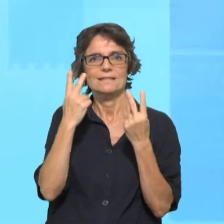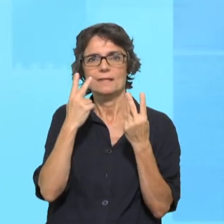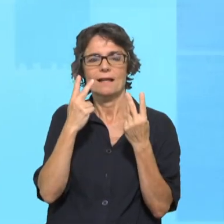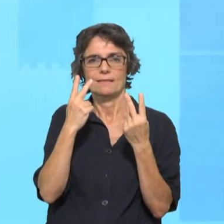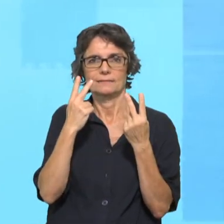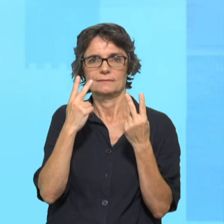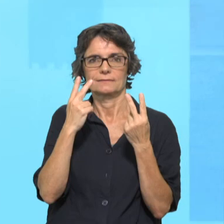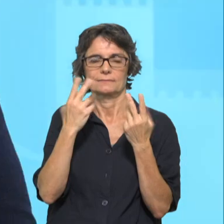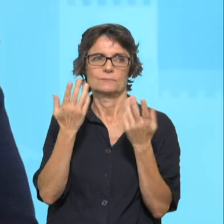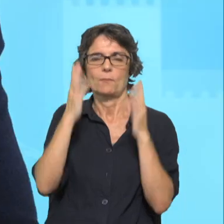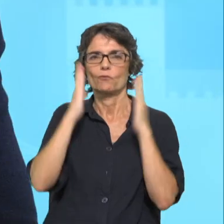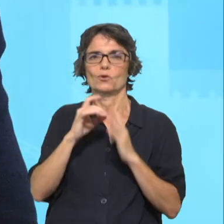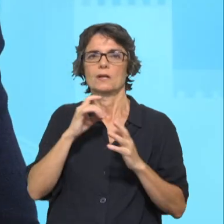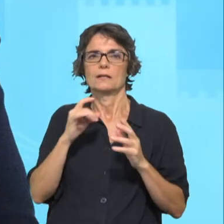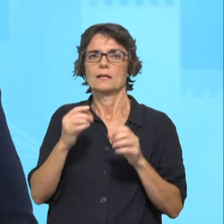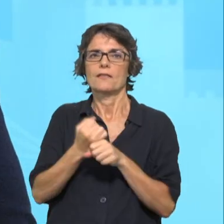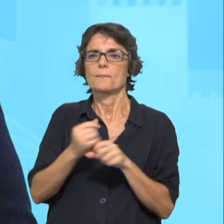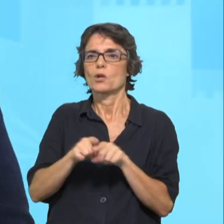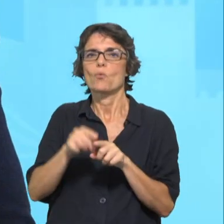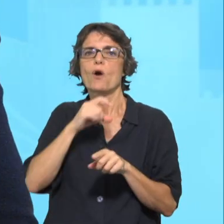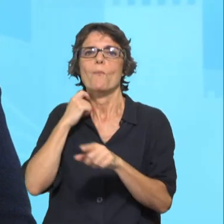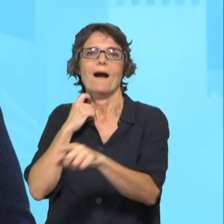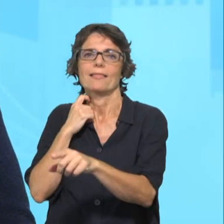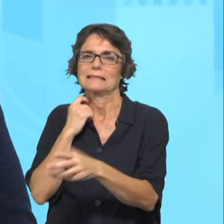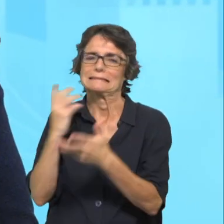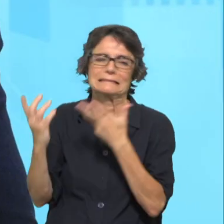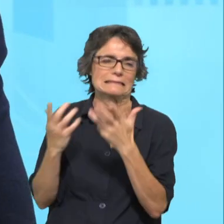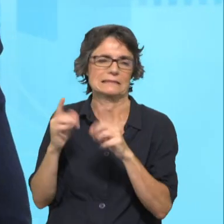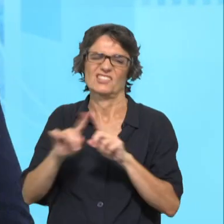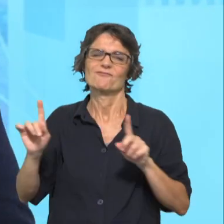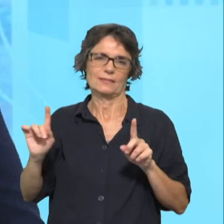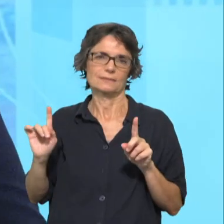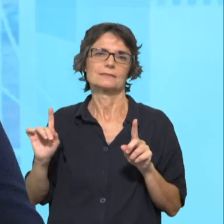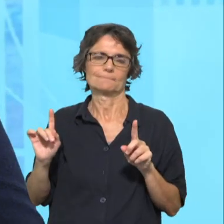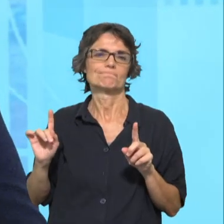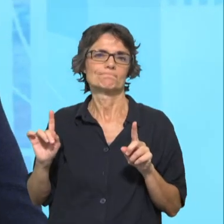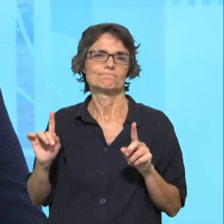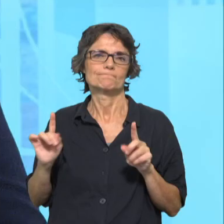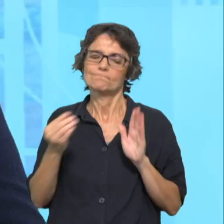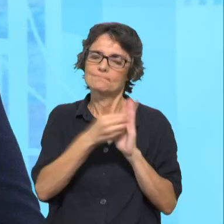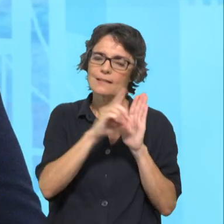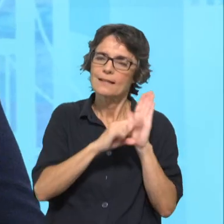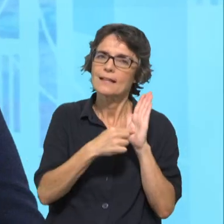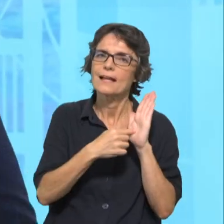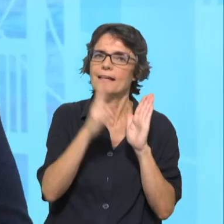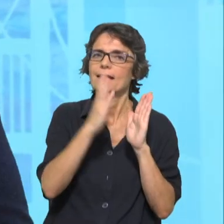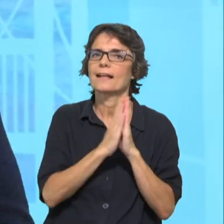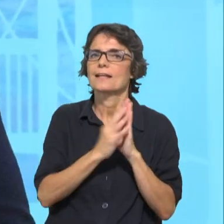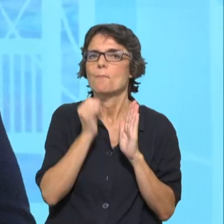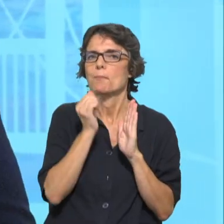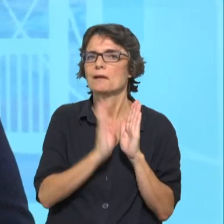da ordenação, não têm a visibilidade jurídica ou canónica que dá um estatuto